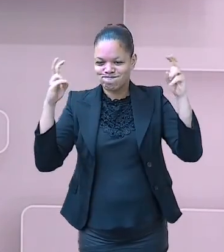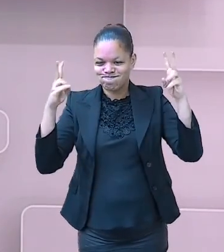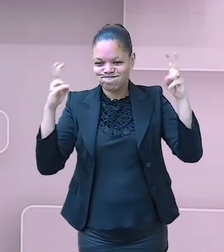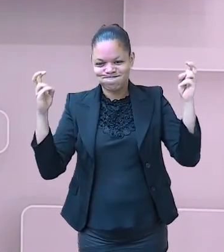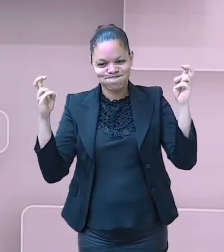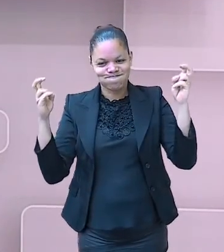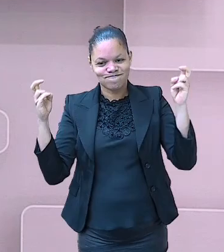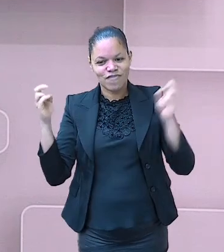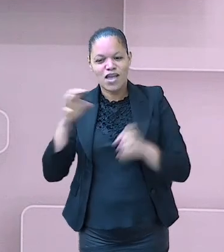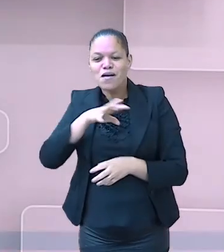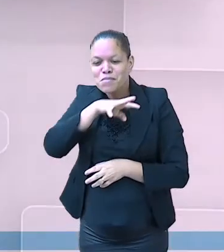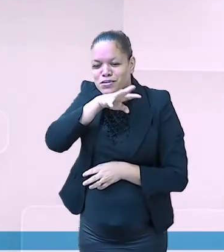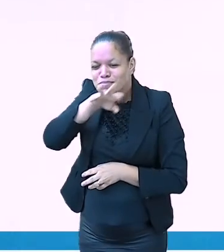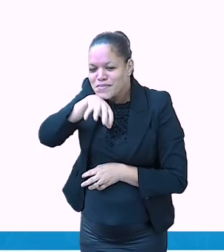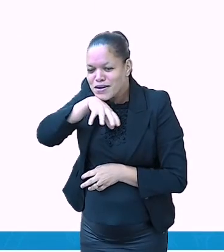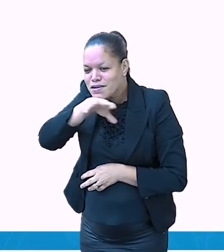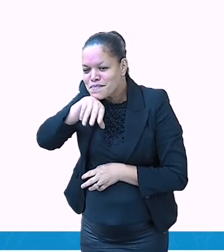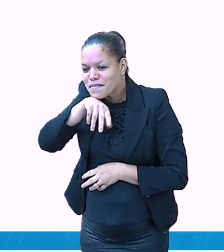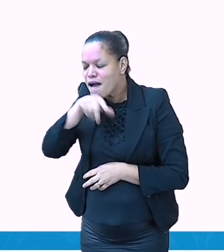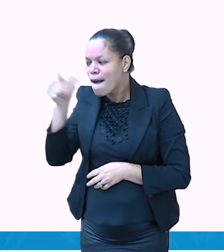animais vertebrados.